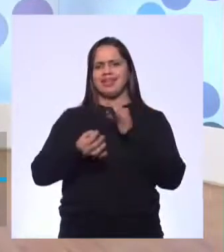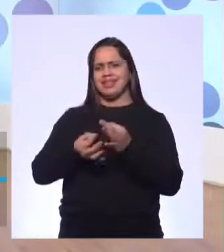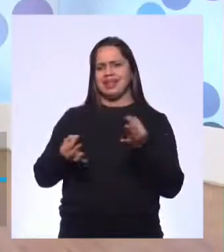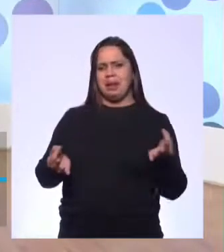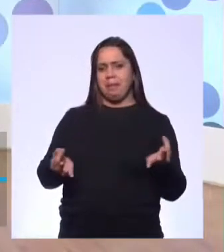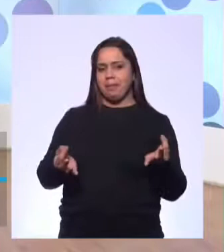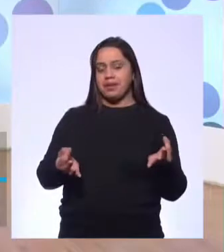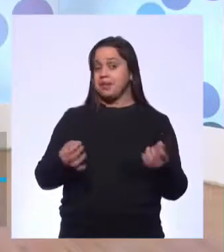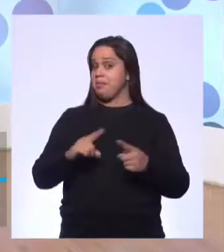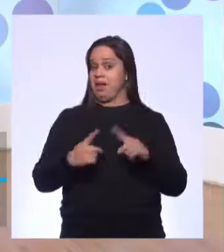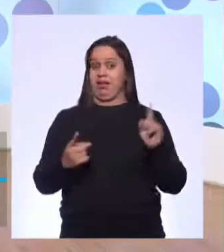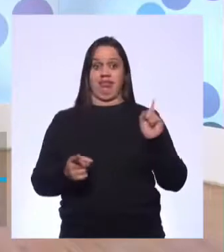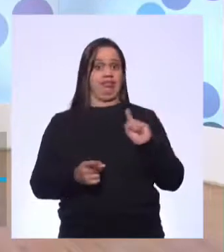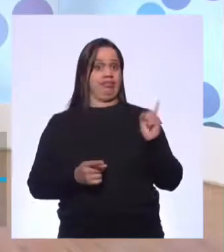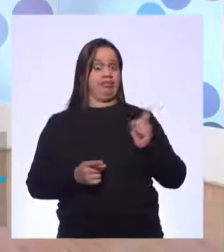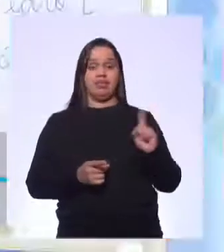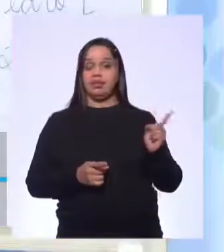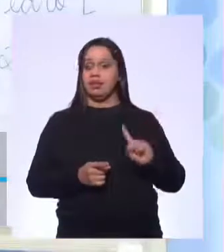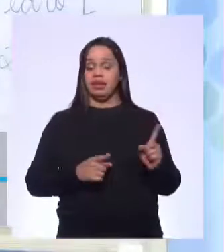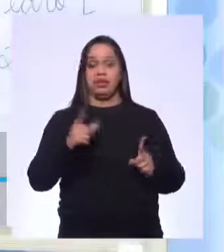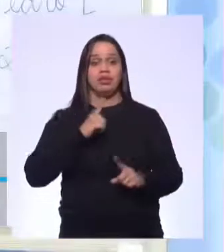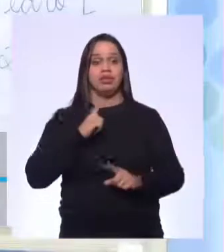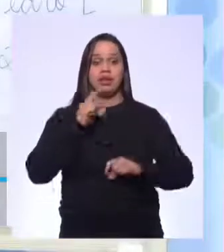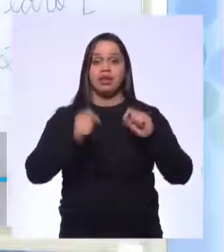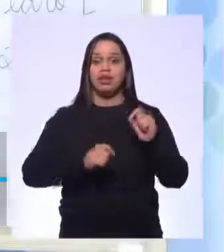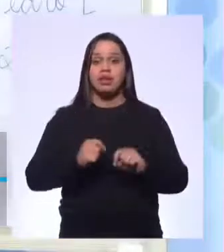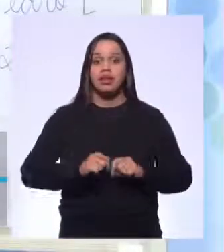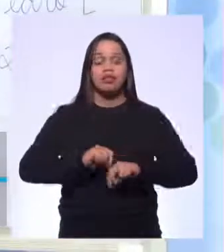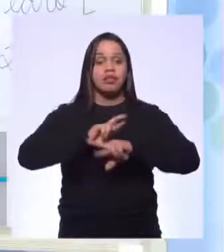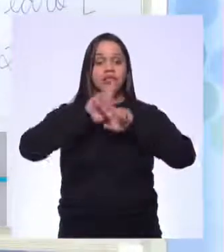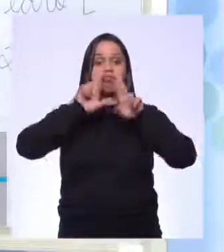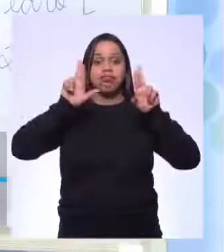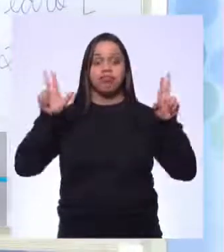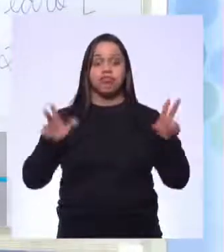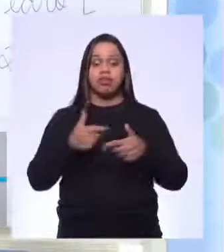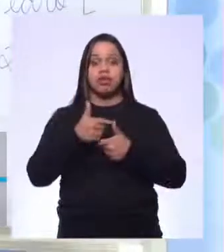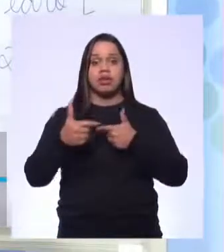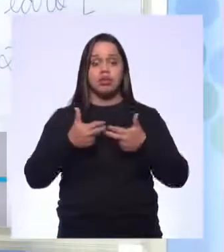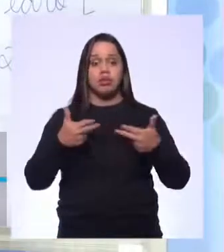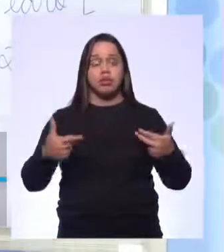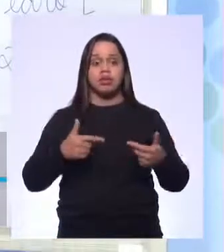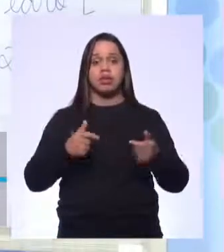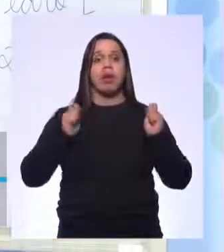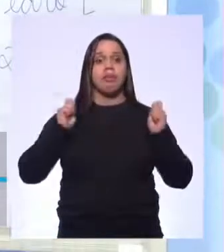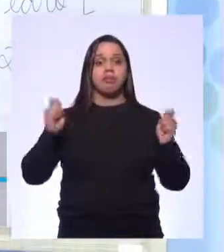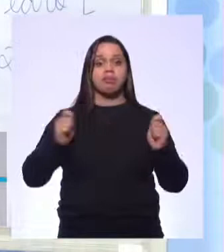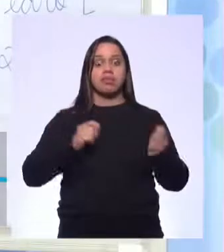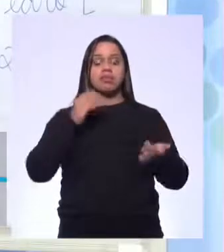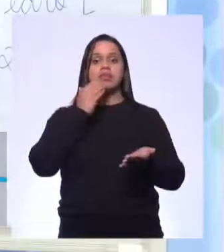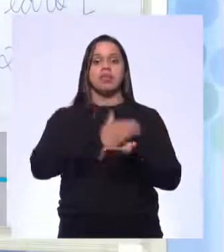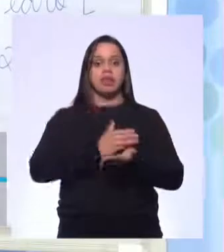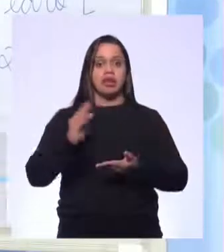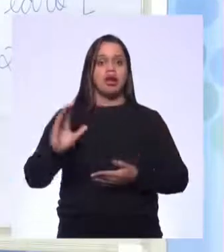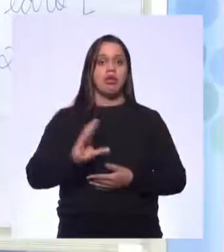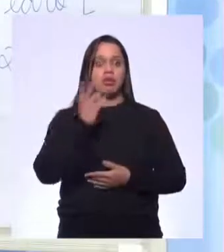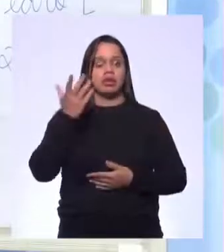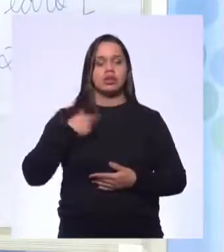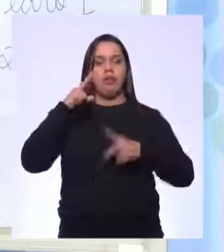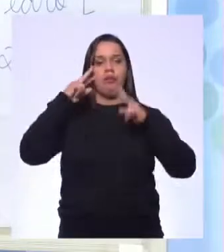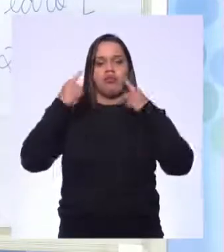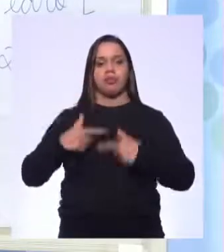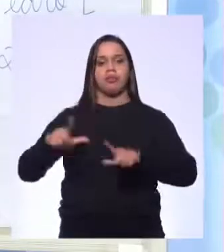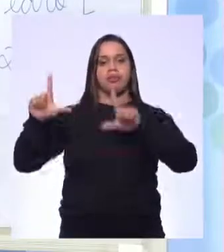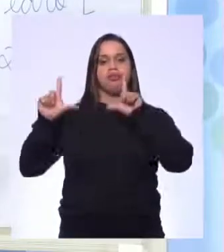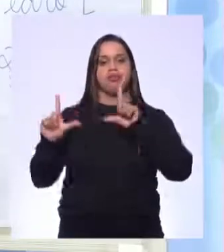foi tão simples assim, não. Não, teve muita coisa aí que aconteceu, muito movimento. Então, vou colocar na tela para vocês.